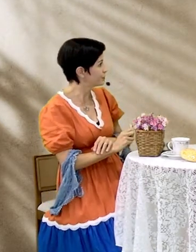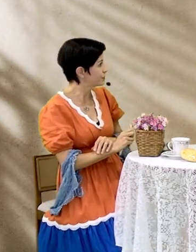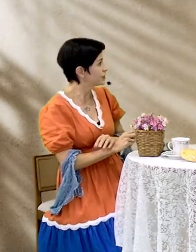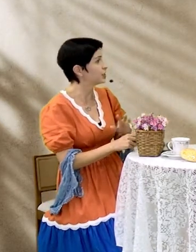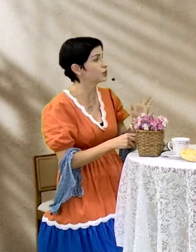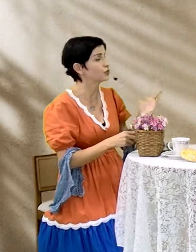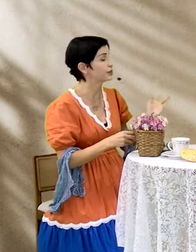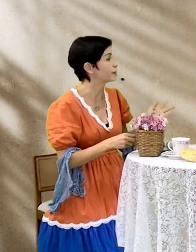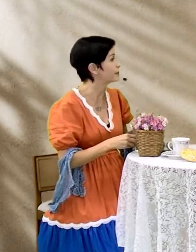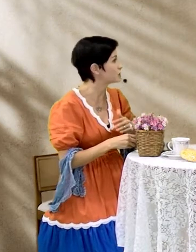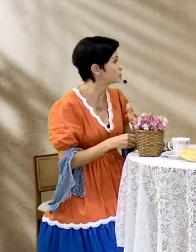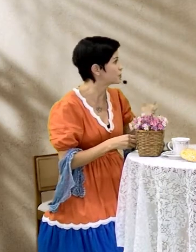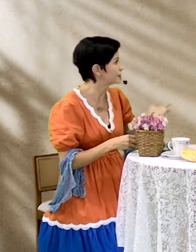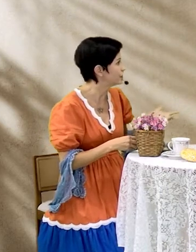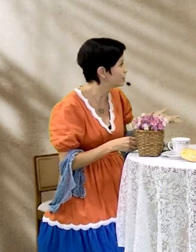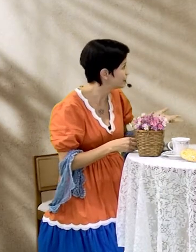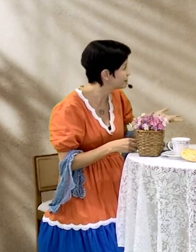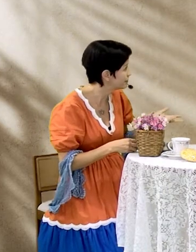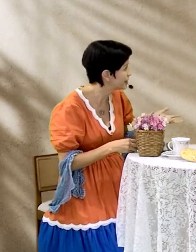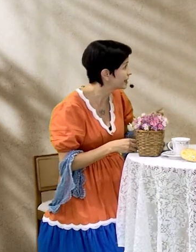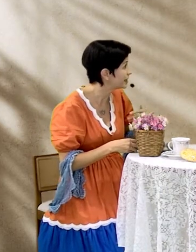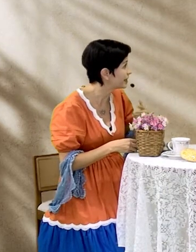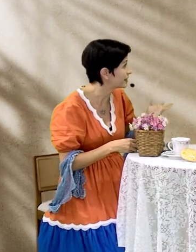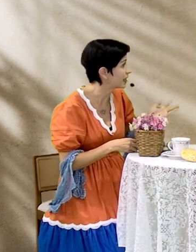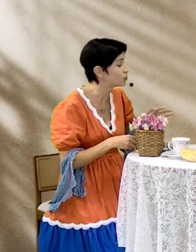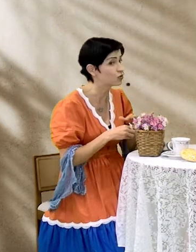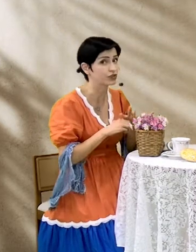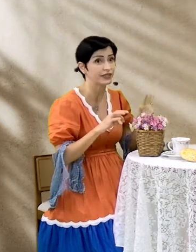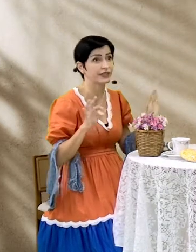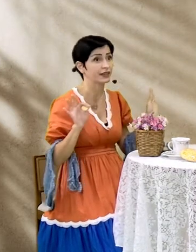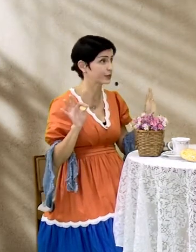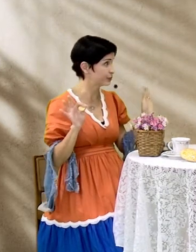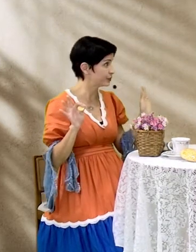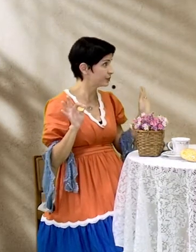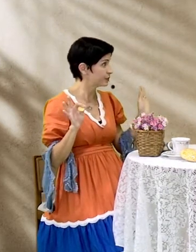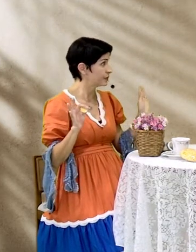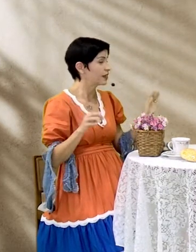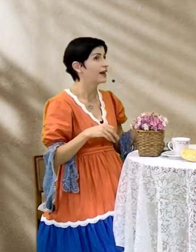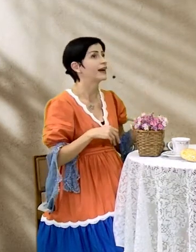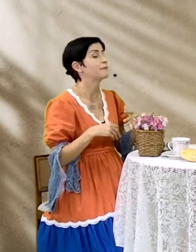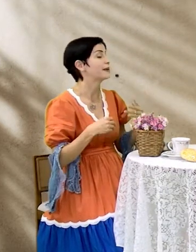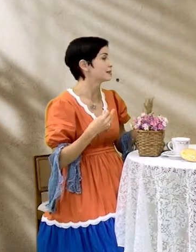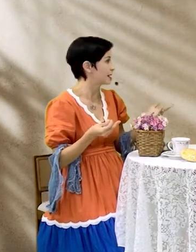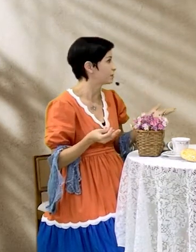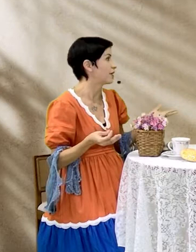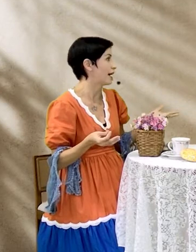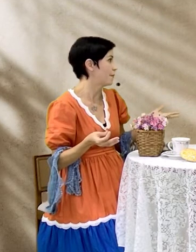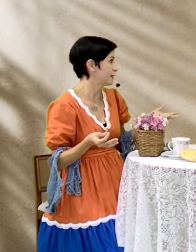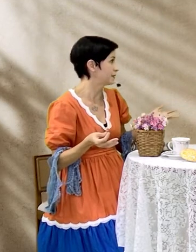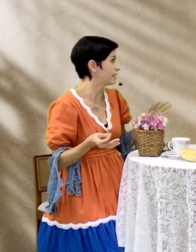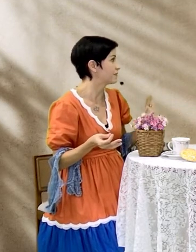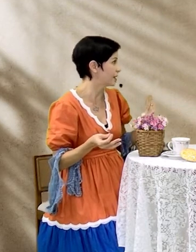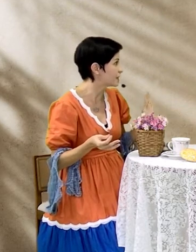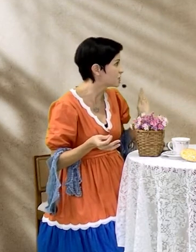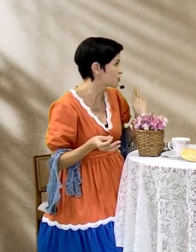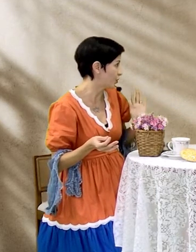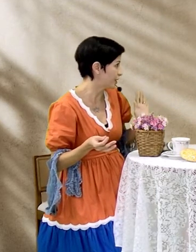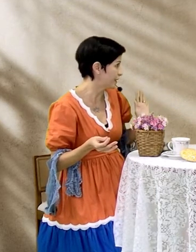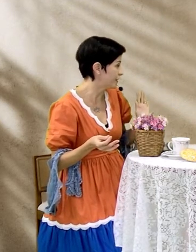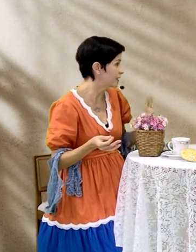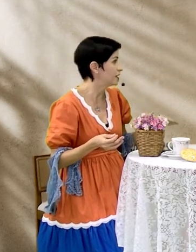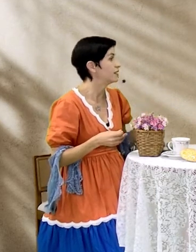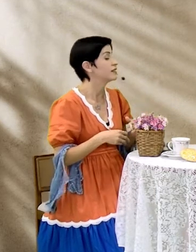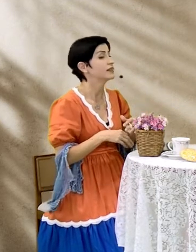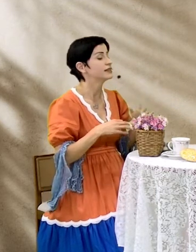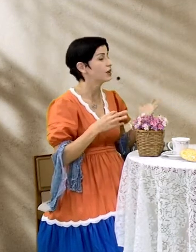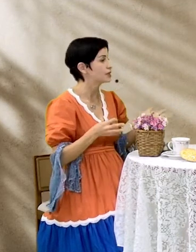viram que não tinha mais esposa nenhuma. Tinha ninguém, tava tudo deserto. Só tinha ele. Aí pensaram, não, realmente é verdade essa história,